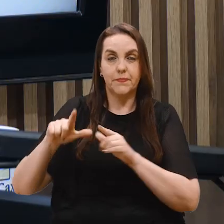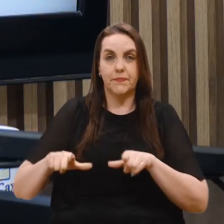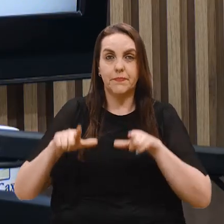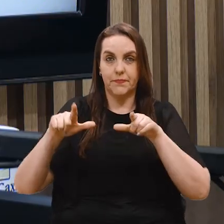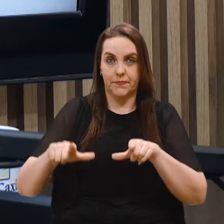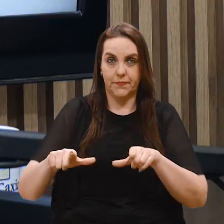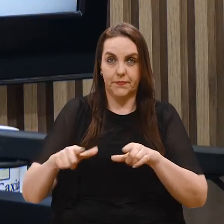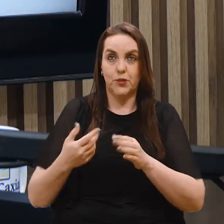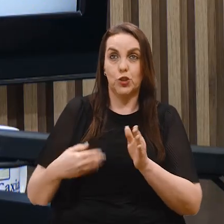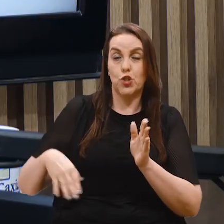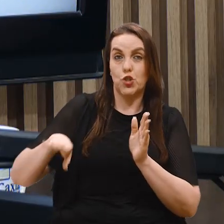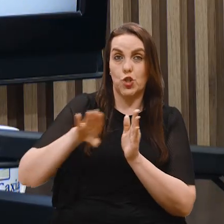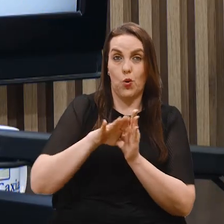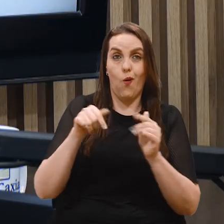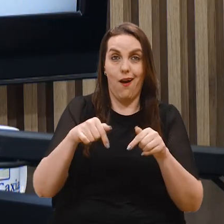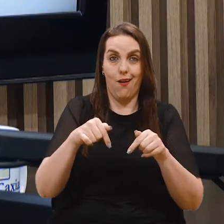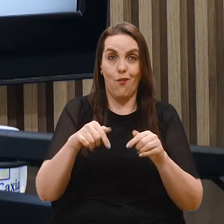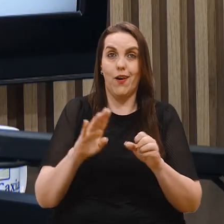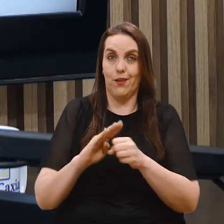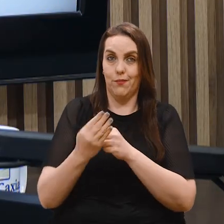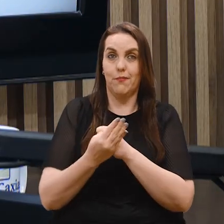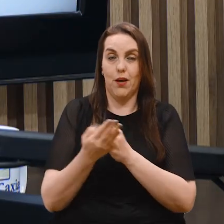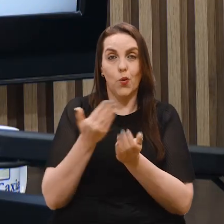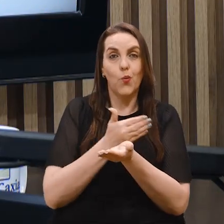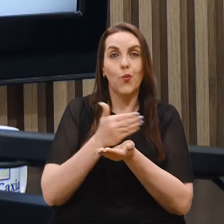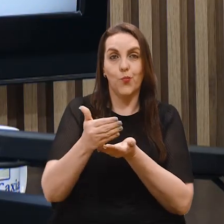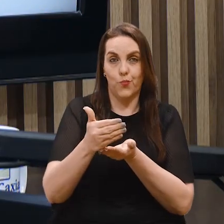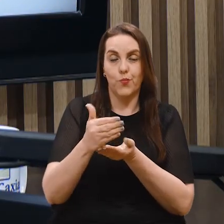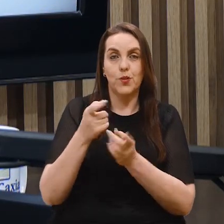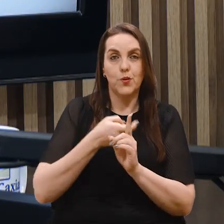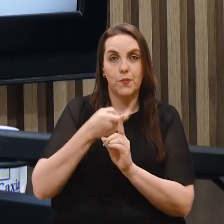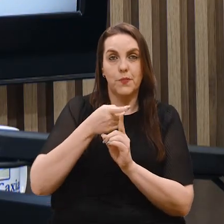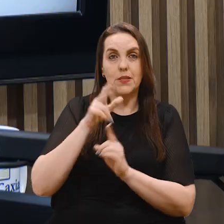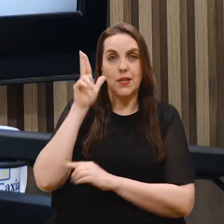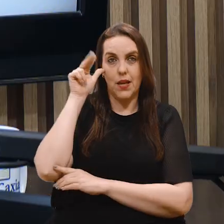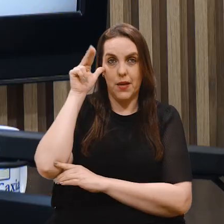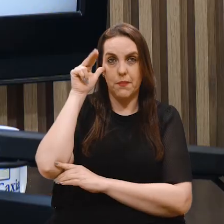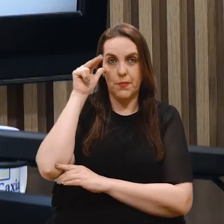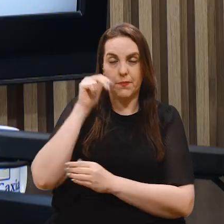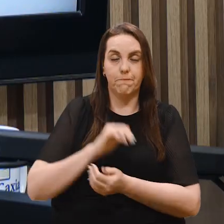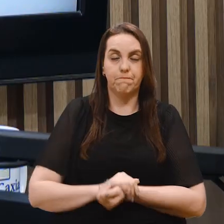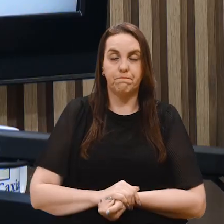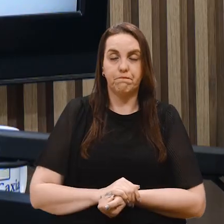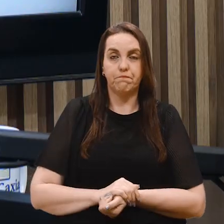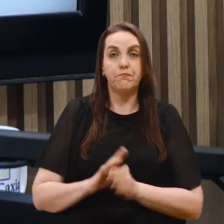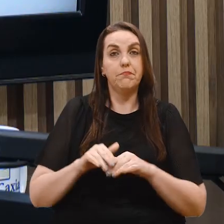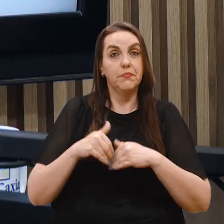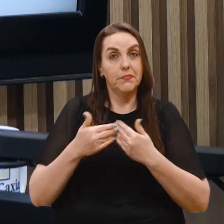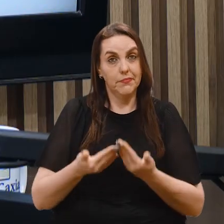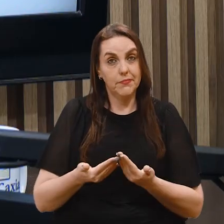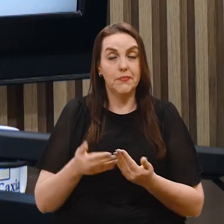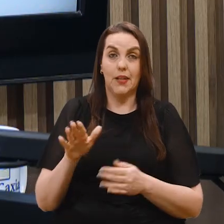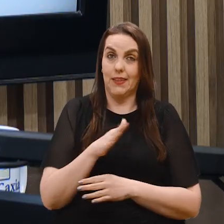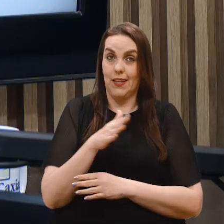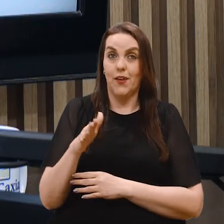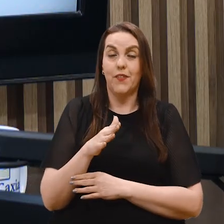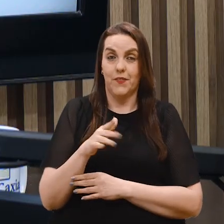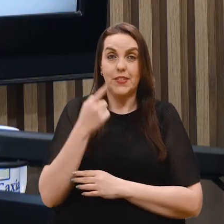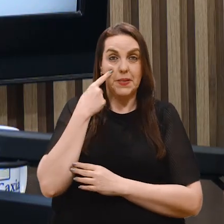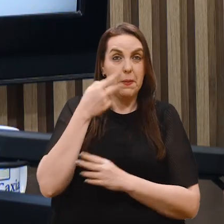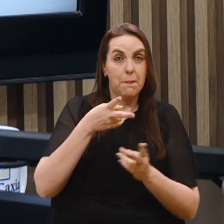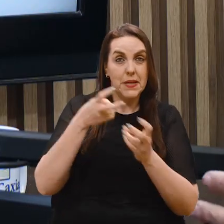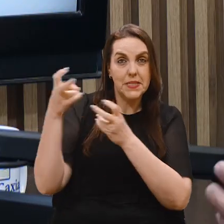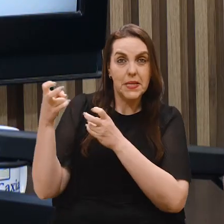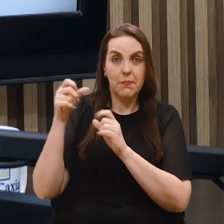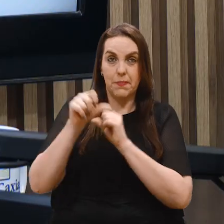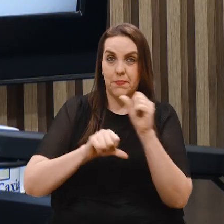chegou para nós ali. Então iniciou agora no mês de abril ali, né? Então, quem sabe a gente veja essas mudanças mesmo,